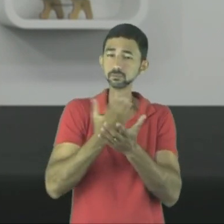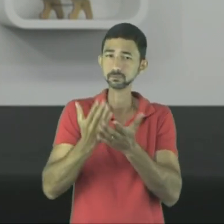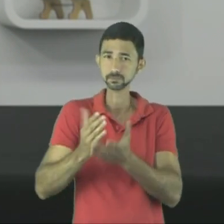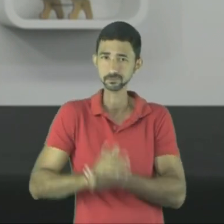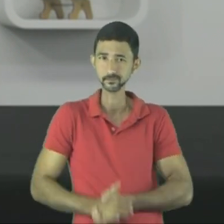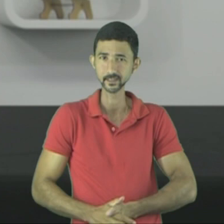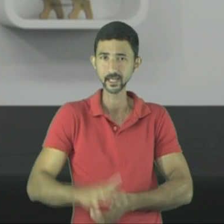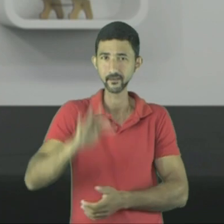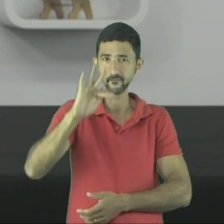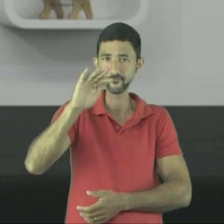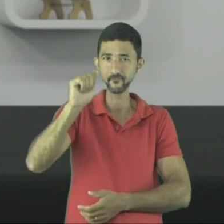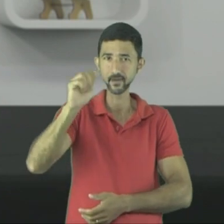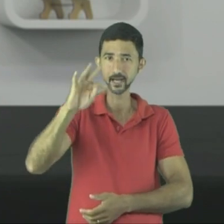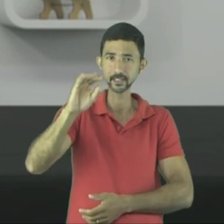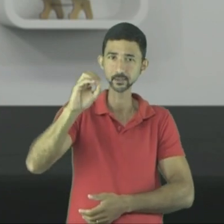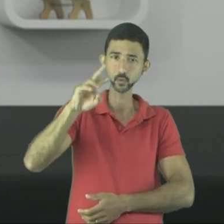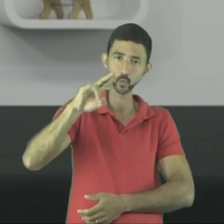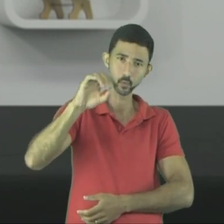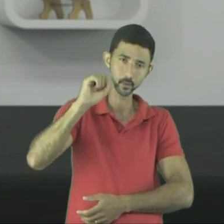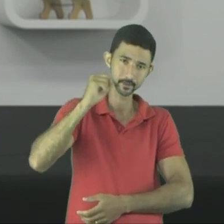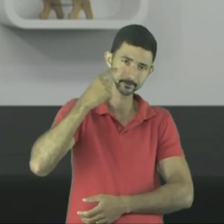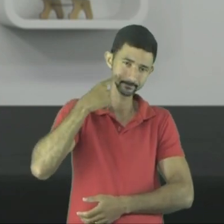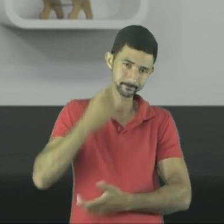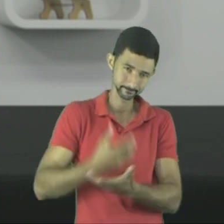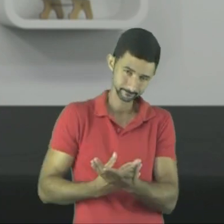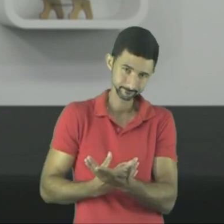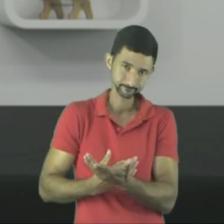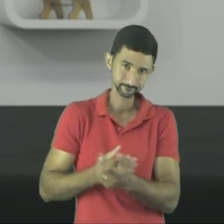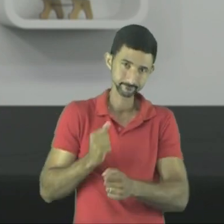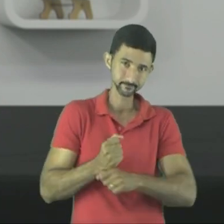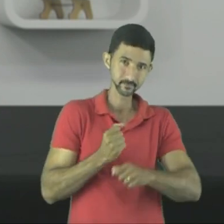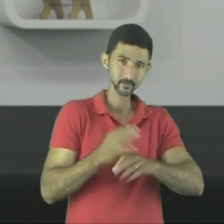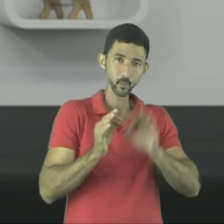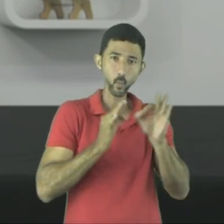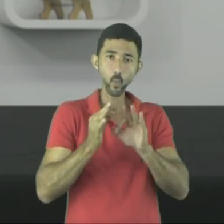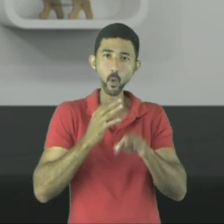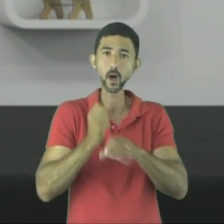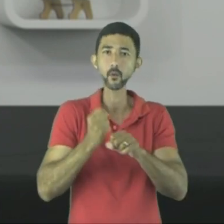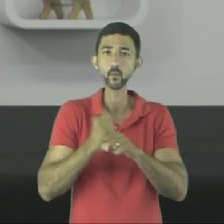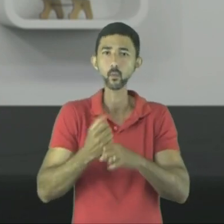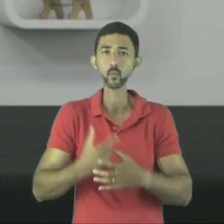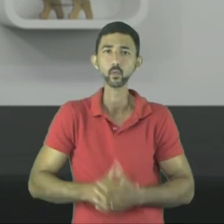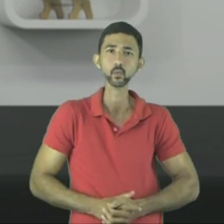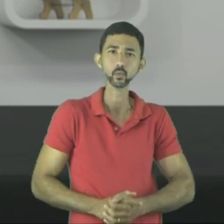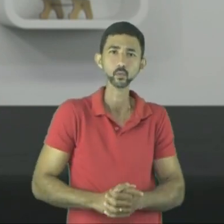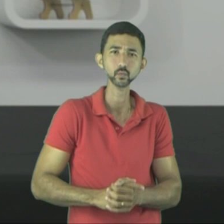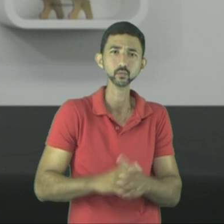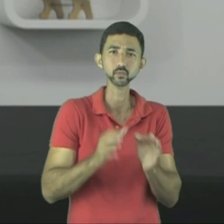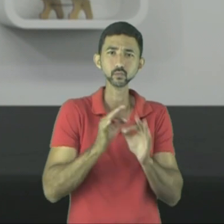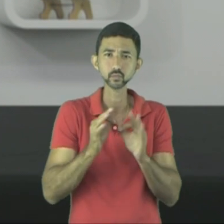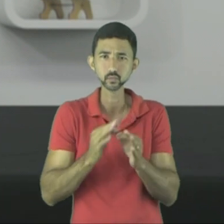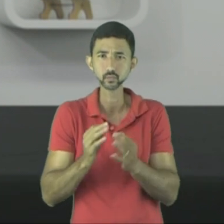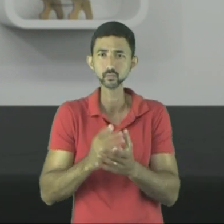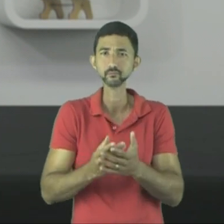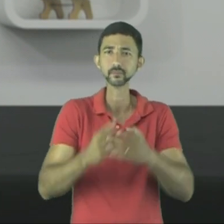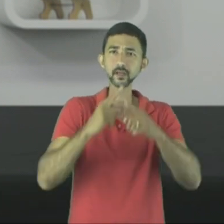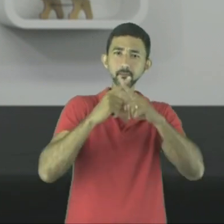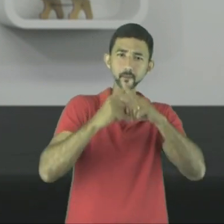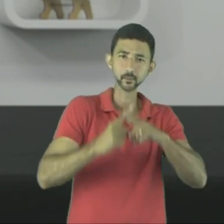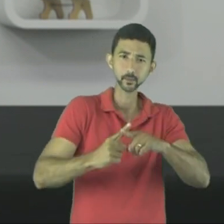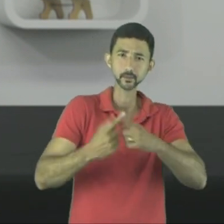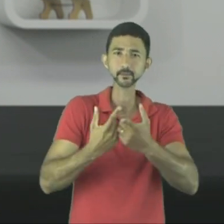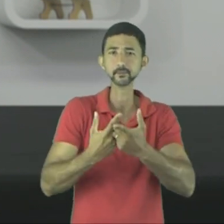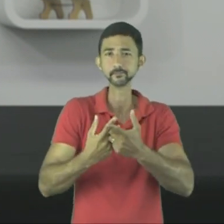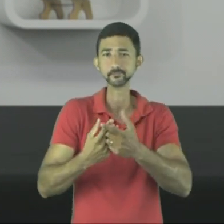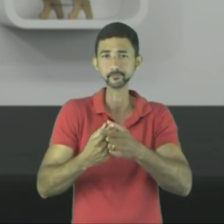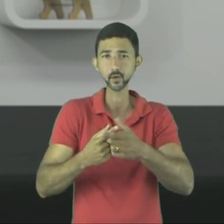duas umas. Ou eu tenho um número primo, ou se o número não é primo, eu posso escrever ele na forma de multiplicação,